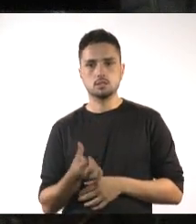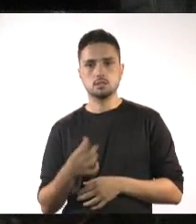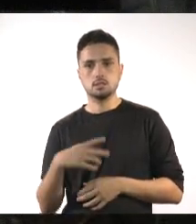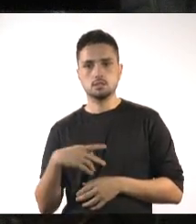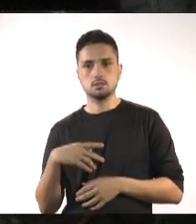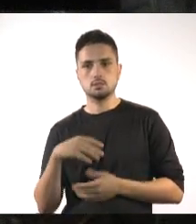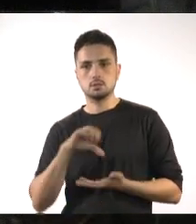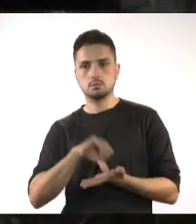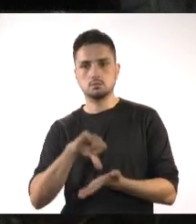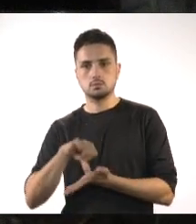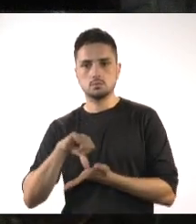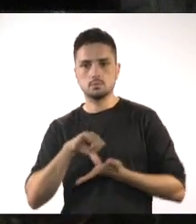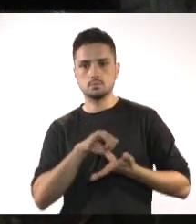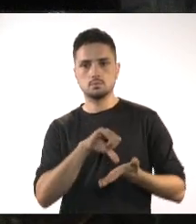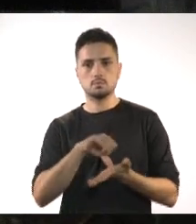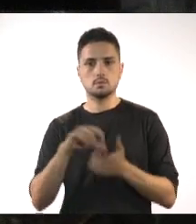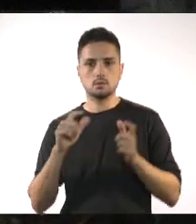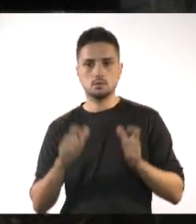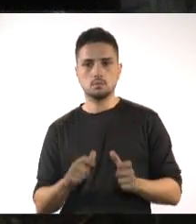paróquias